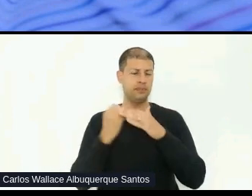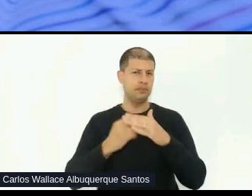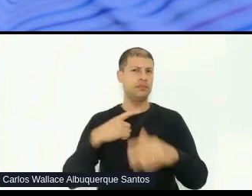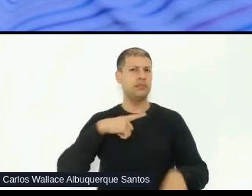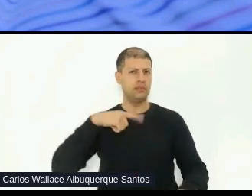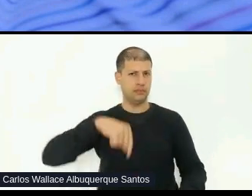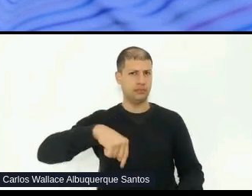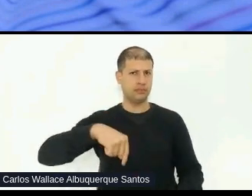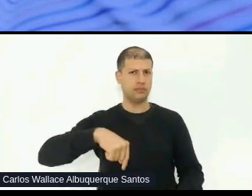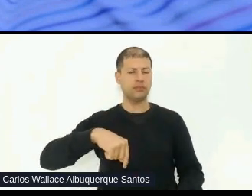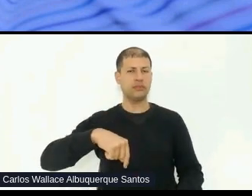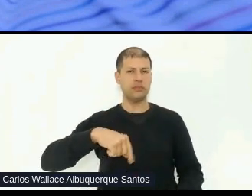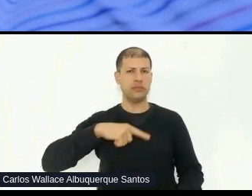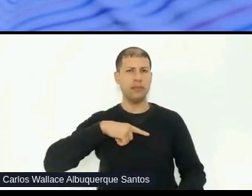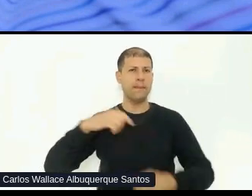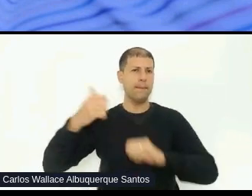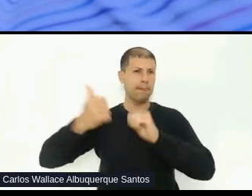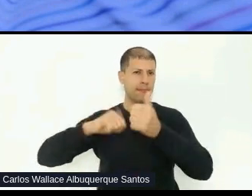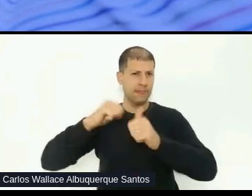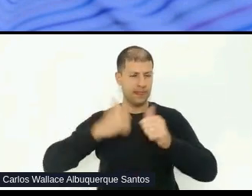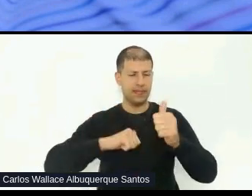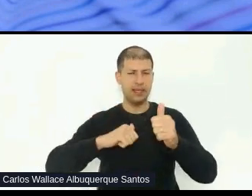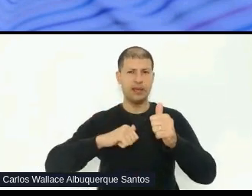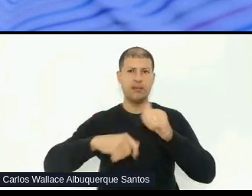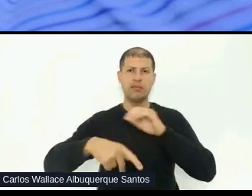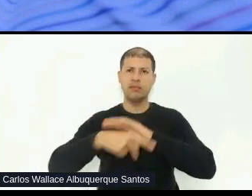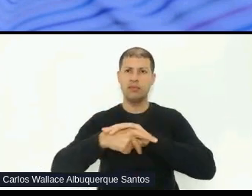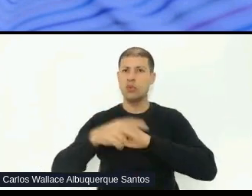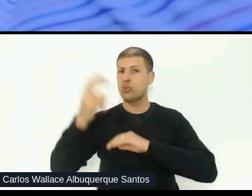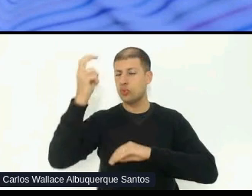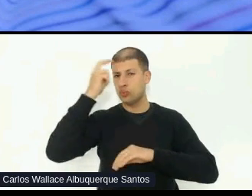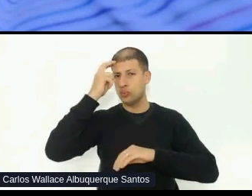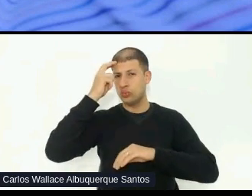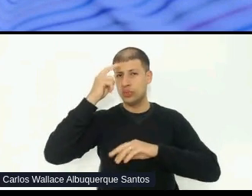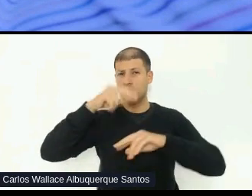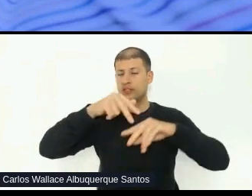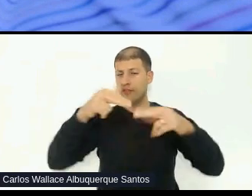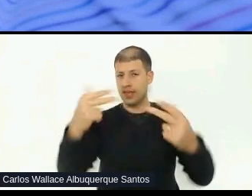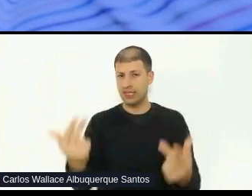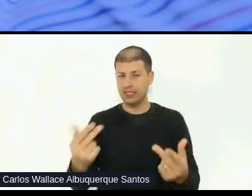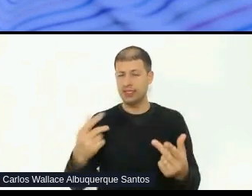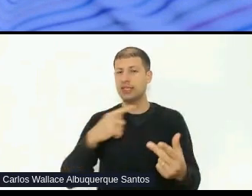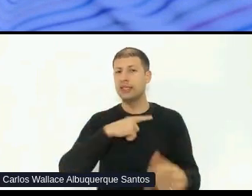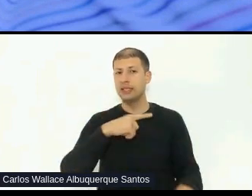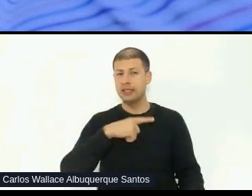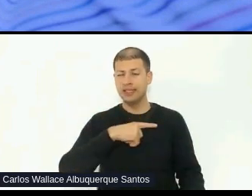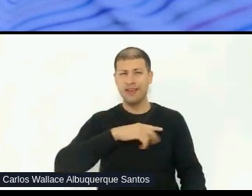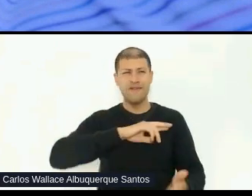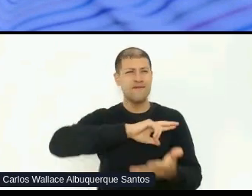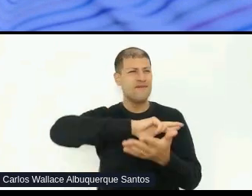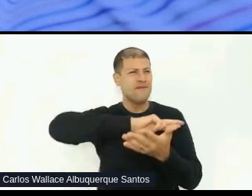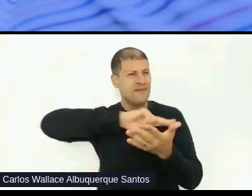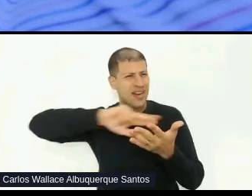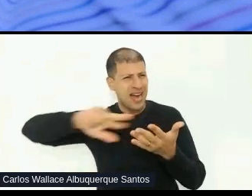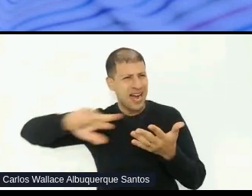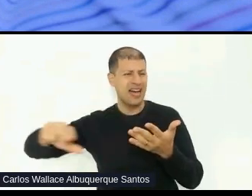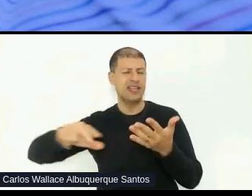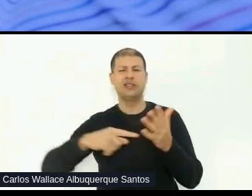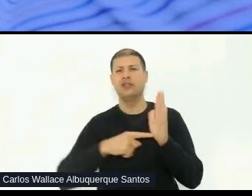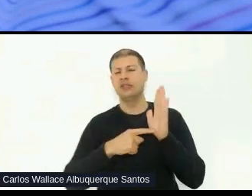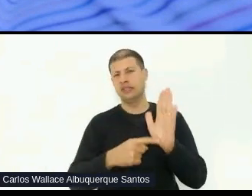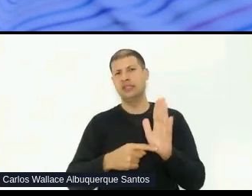uma análise em cima de cultura diversa, que tem dezenas de indicadores. Vocês estão acompanhando